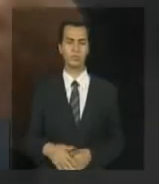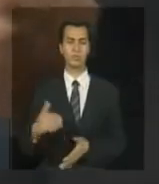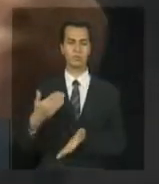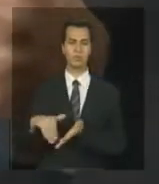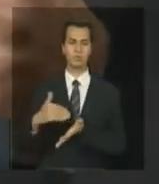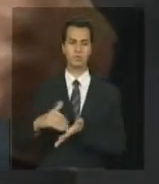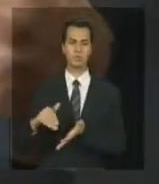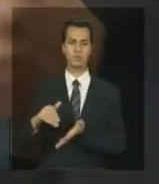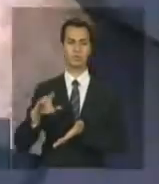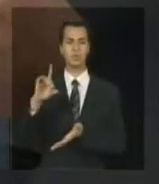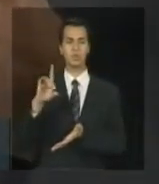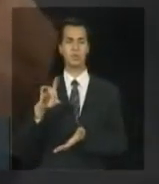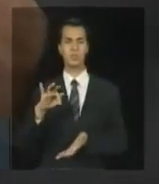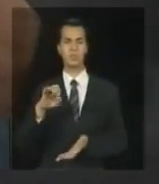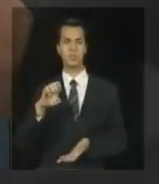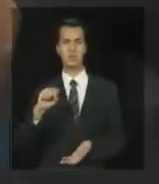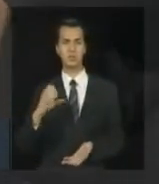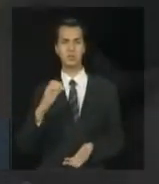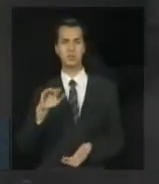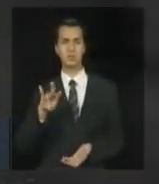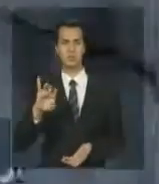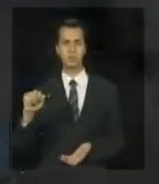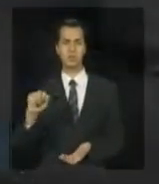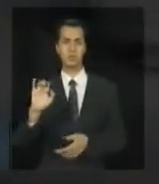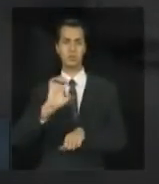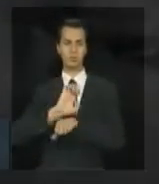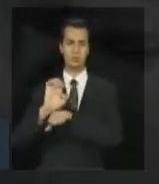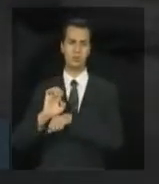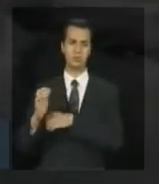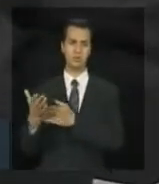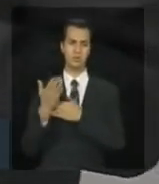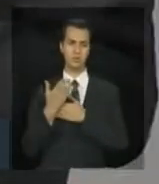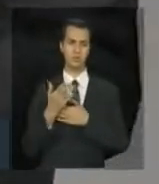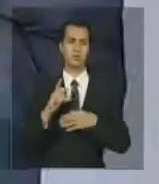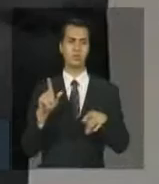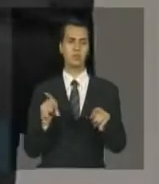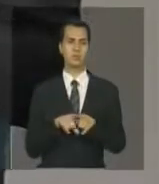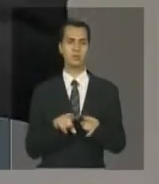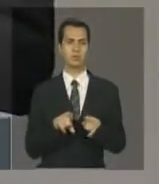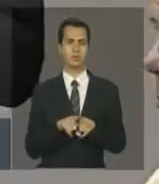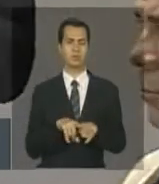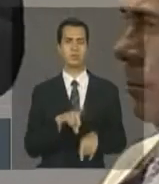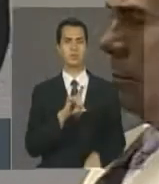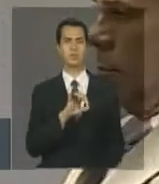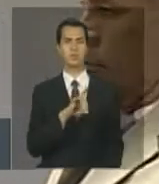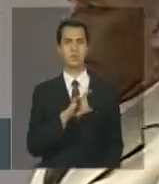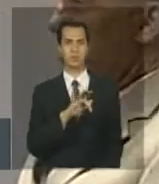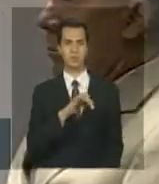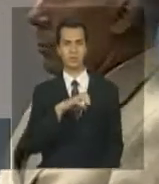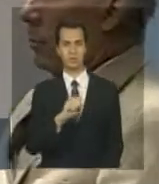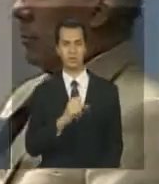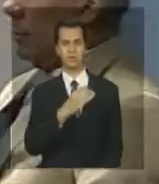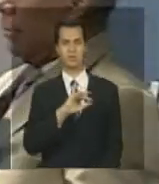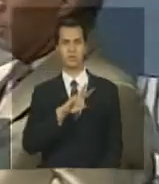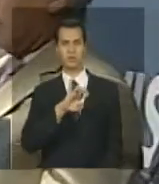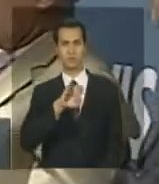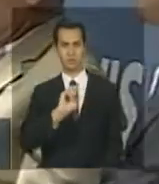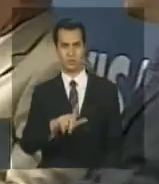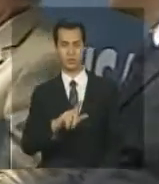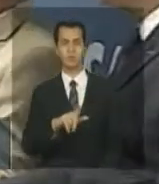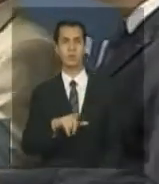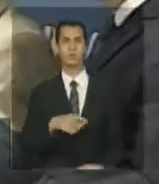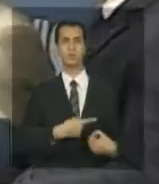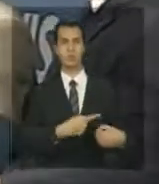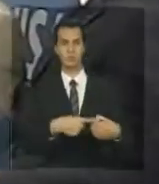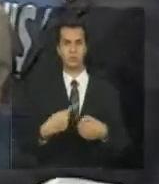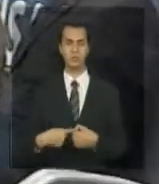secretaria de Defesa Civil dos Estados das coordenadorias e da secretaria de Defesa Civil dos Municípios com o